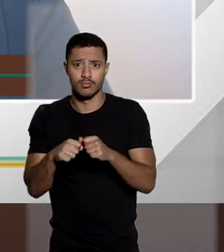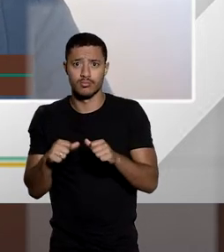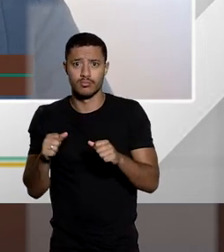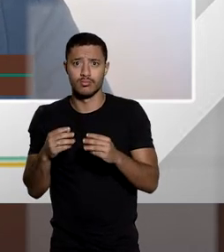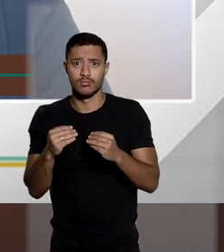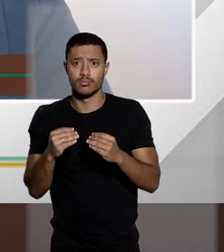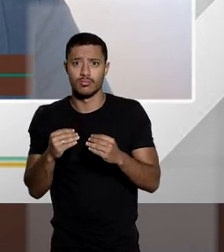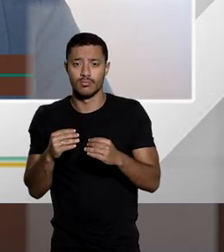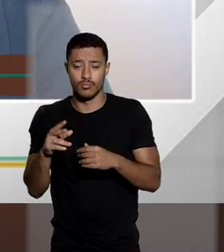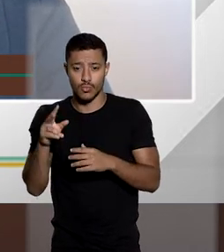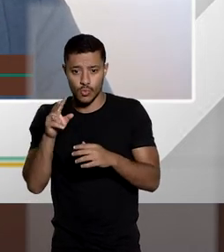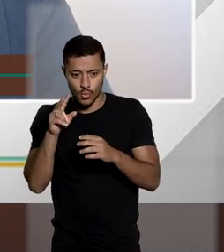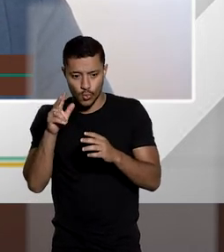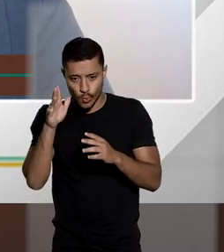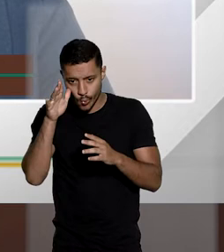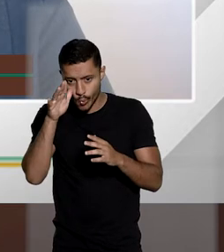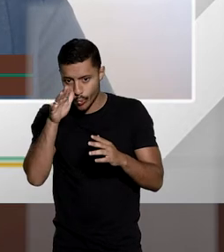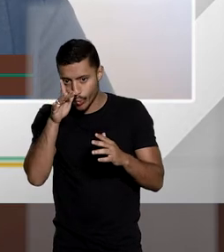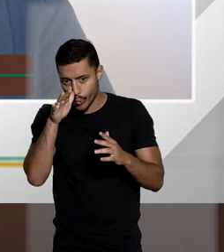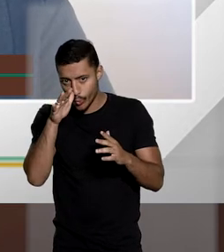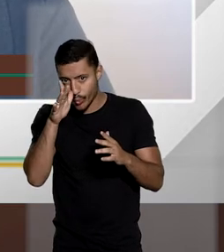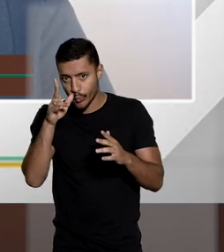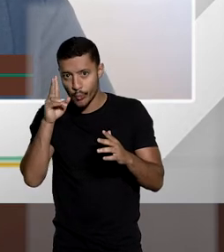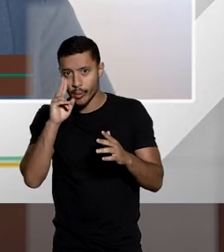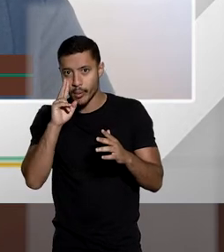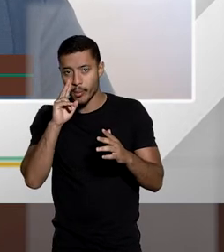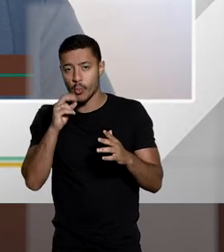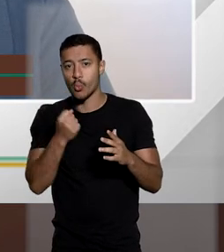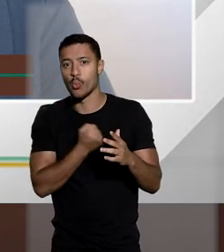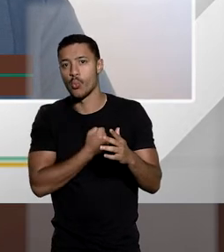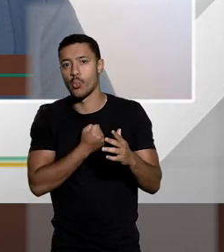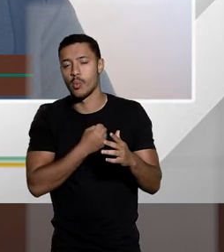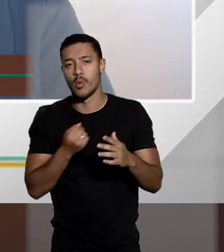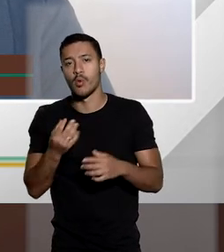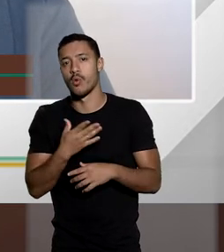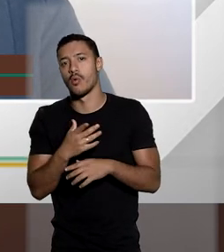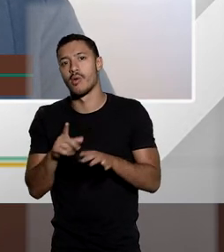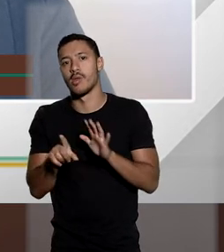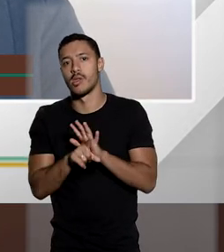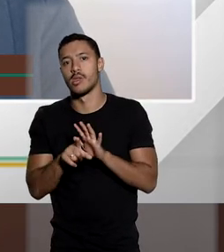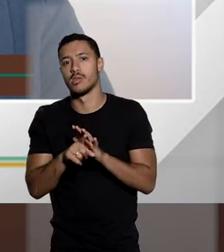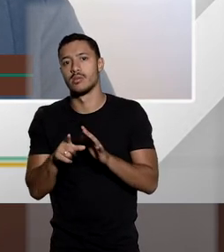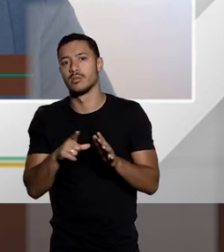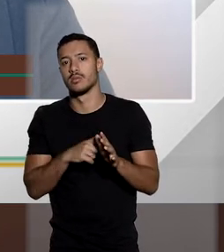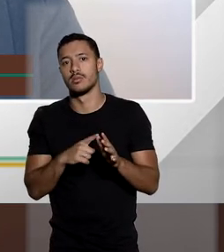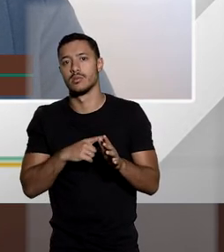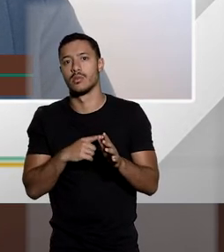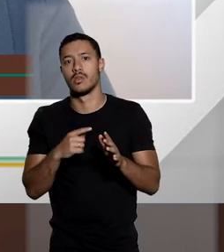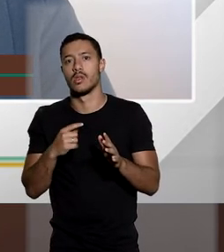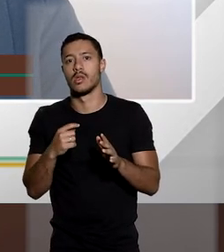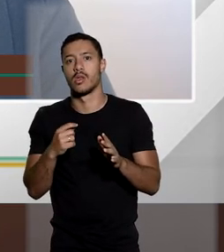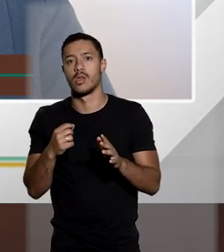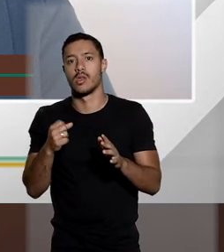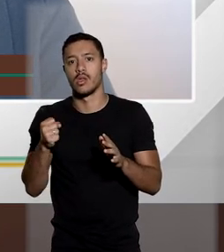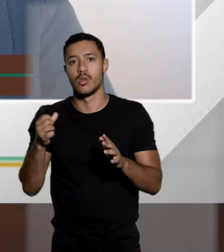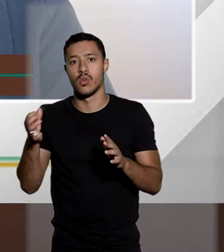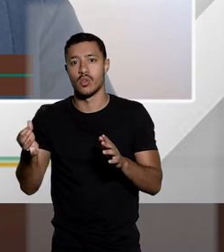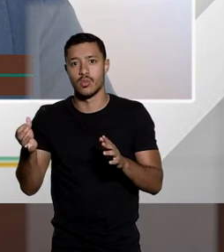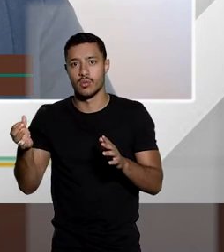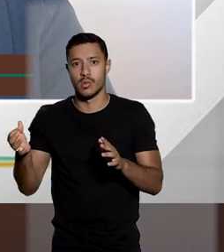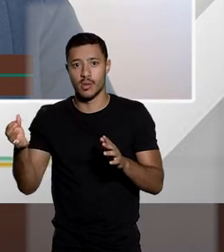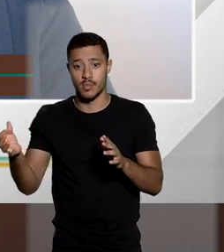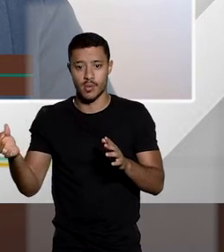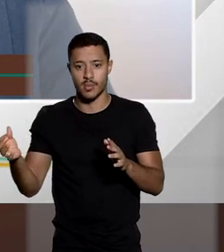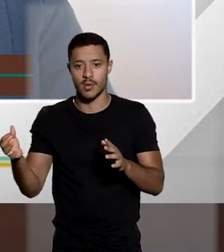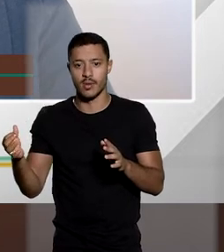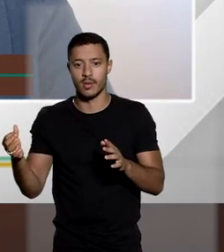estávamos muito curiosos, né, para saber qual que seria o número dessa nova lei, porque anterior tinha um número lá não muito auspicioso, esse